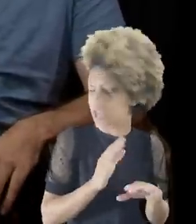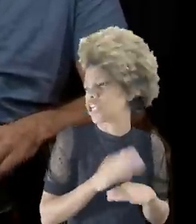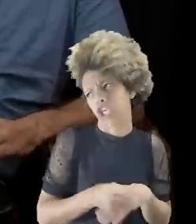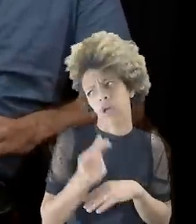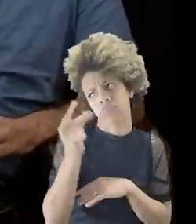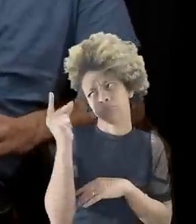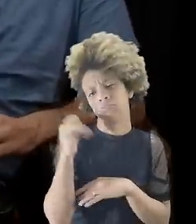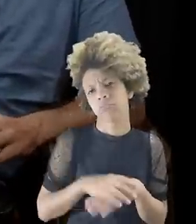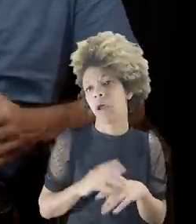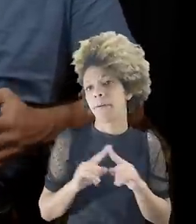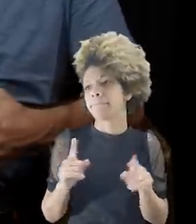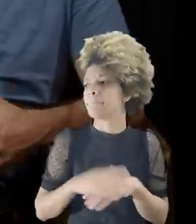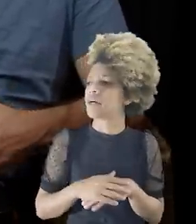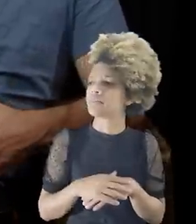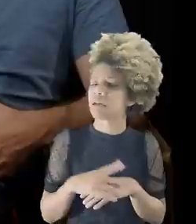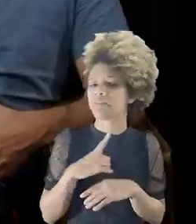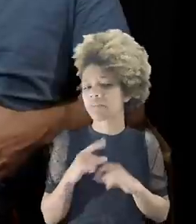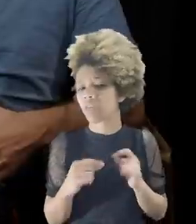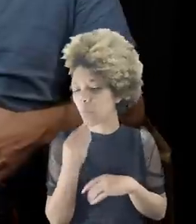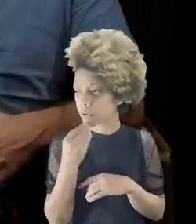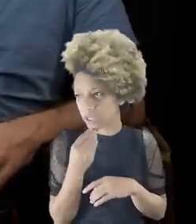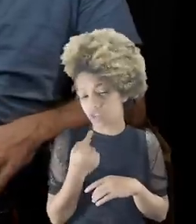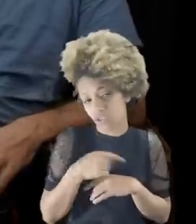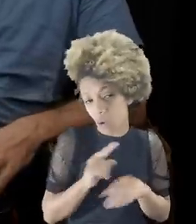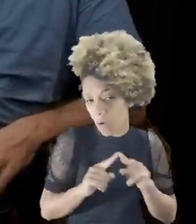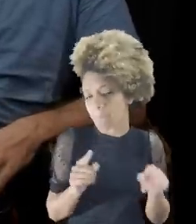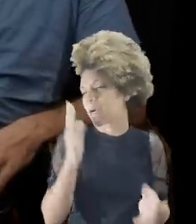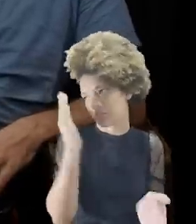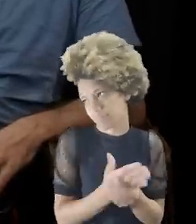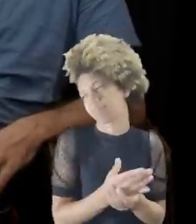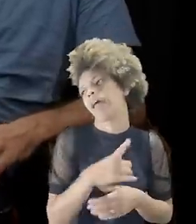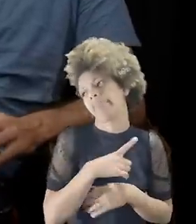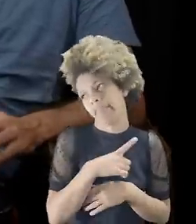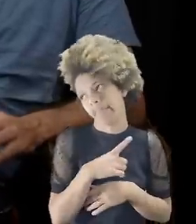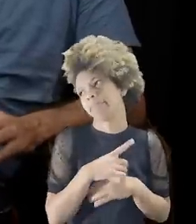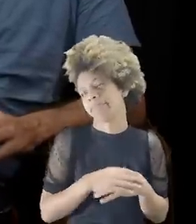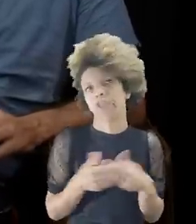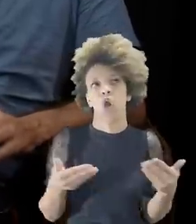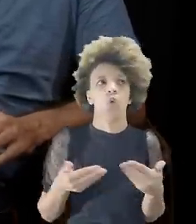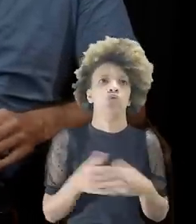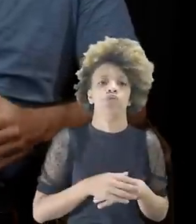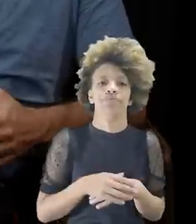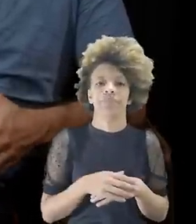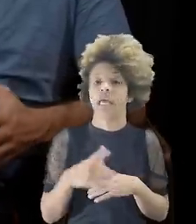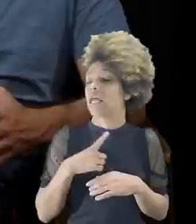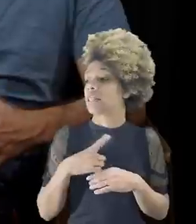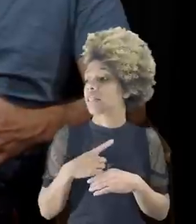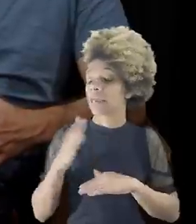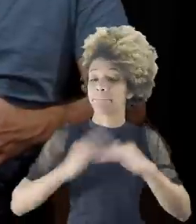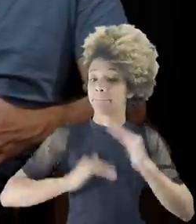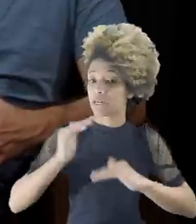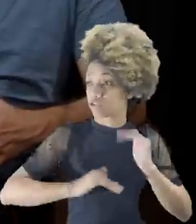já foi dada bastante é que eu tenho saudades daí eu vou mas mas tem muito racha é você vê hoje tem muita gente